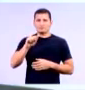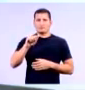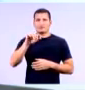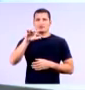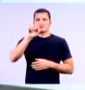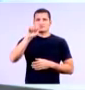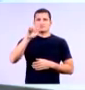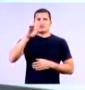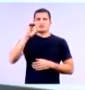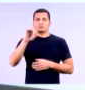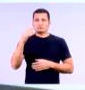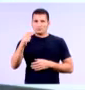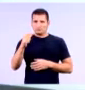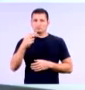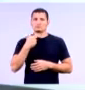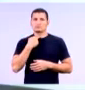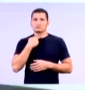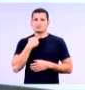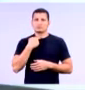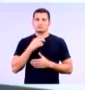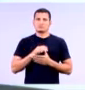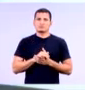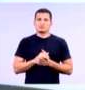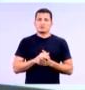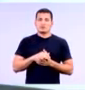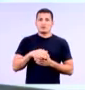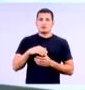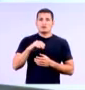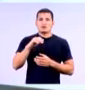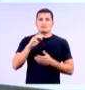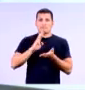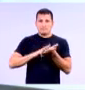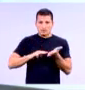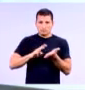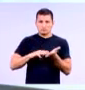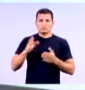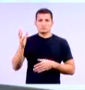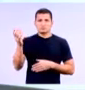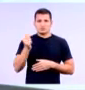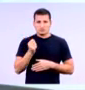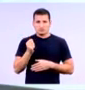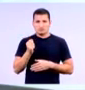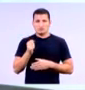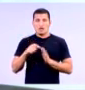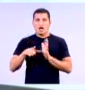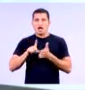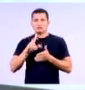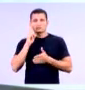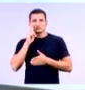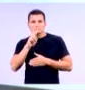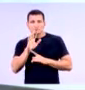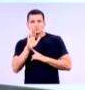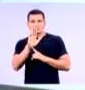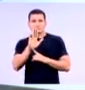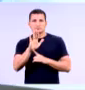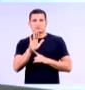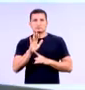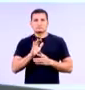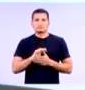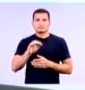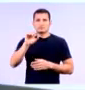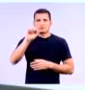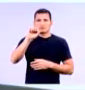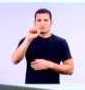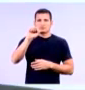pode. Ainda bem que no método sacar, do jeito que a gente tinha desenvolvido ainda há pouquinho, mostrado para vocês, o